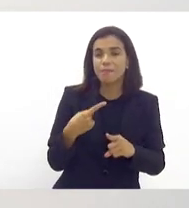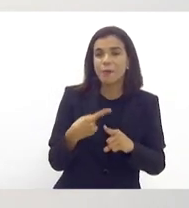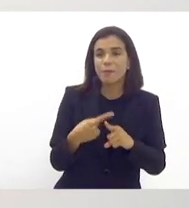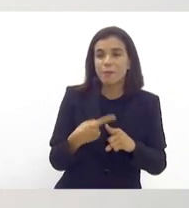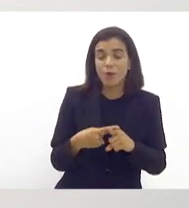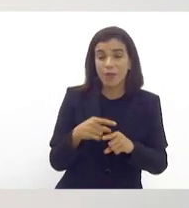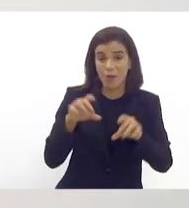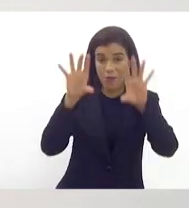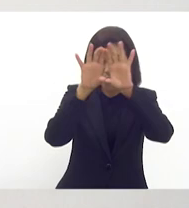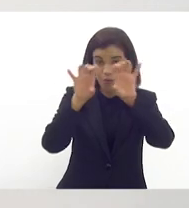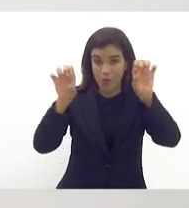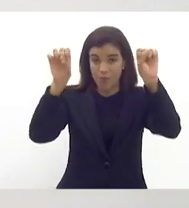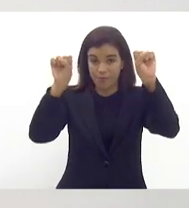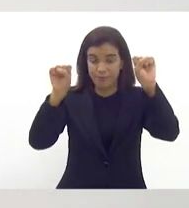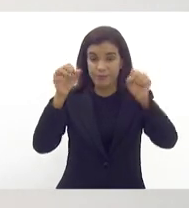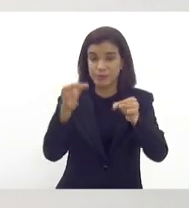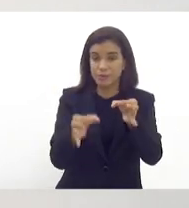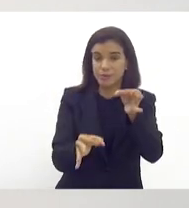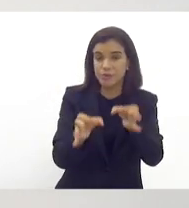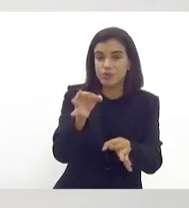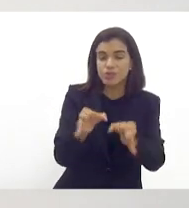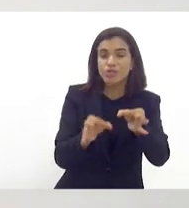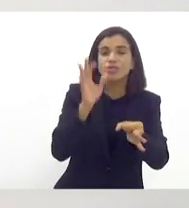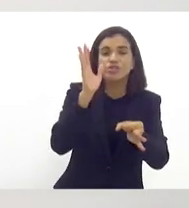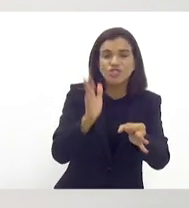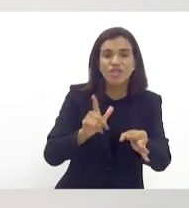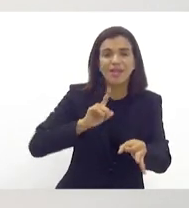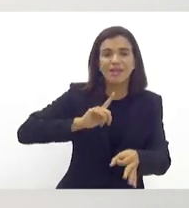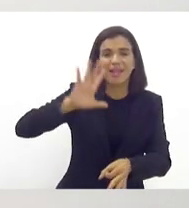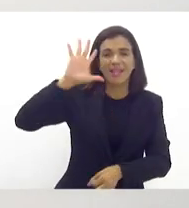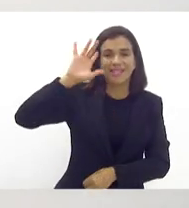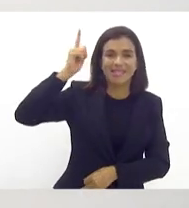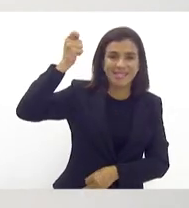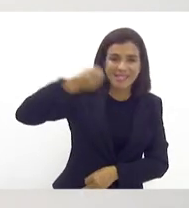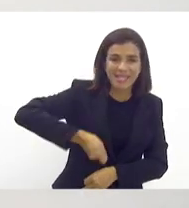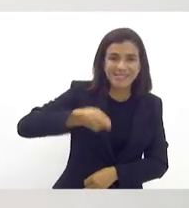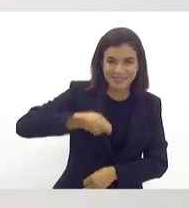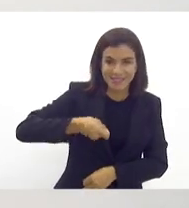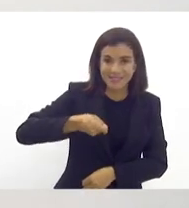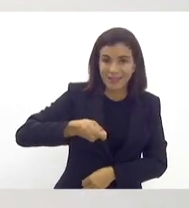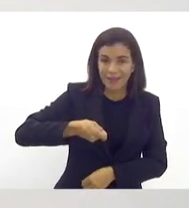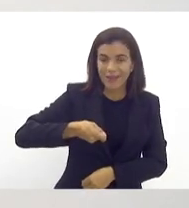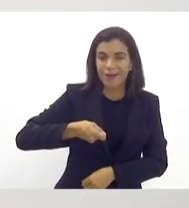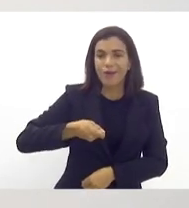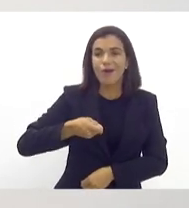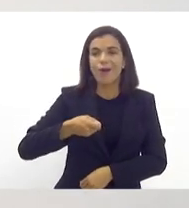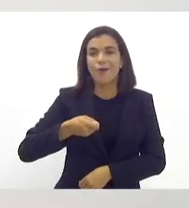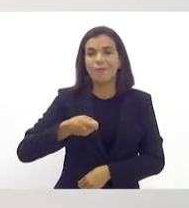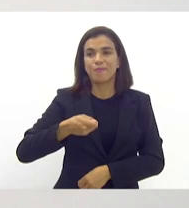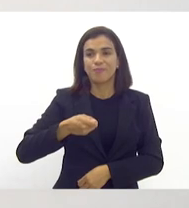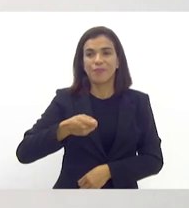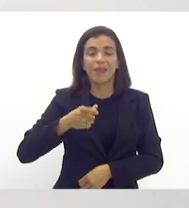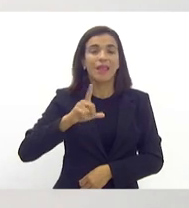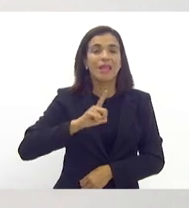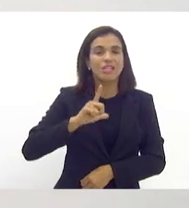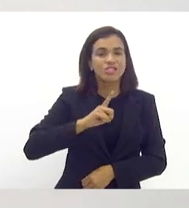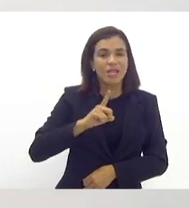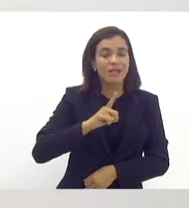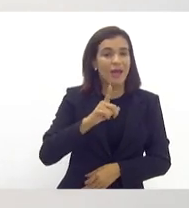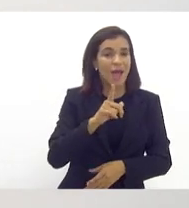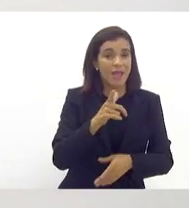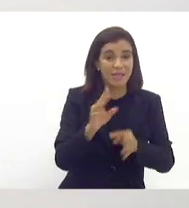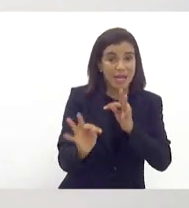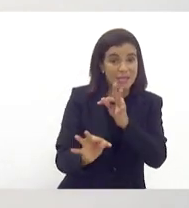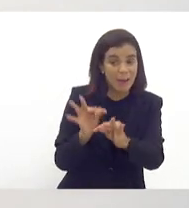o STJ o Superior Tribunal de Justiça já tem decisões como foi bem lembrado aqui falando que se você está em curso de tratamento ele não pode